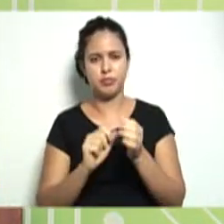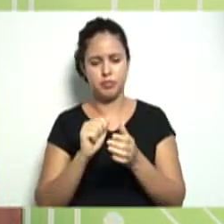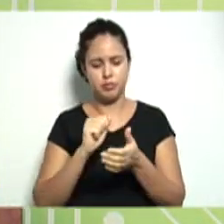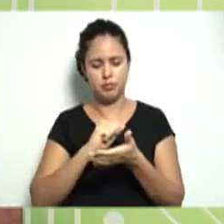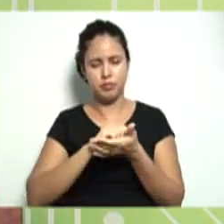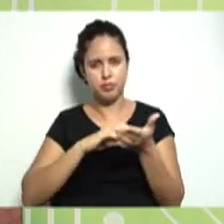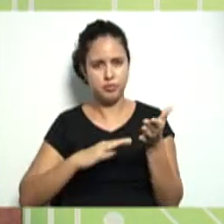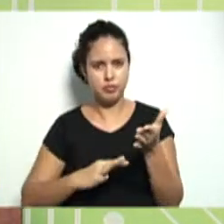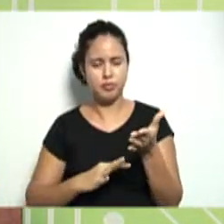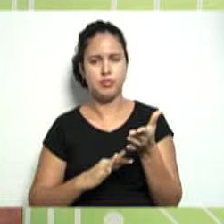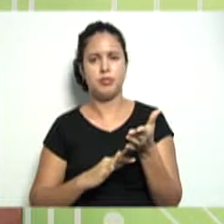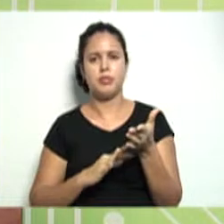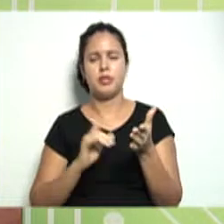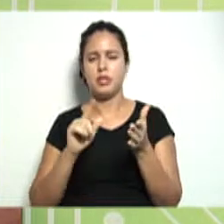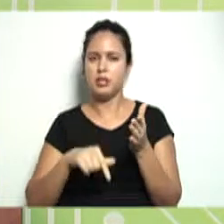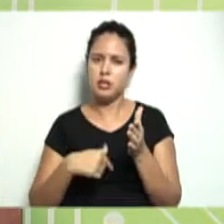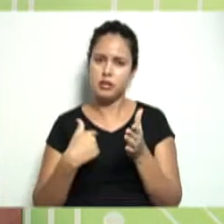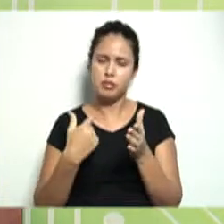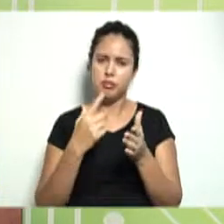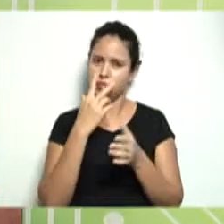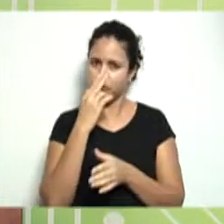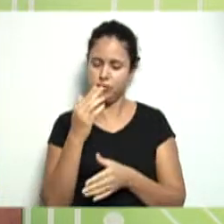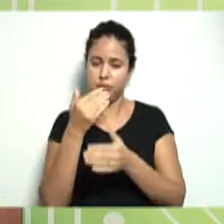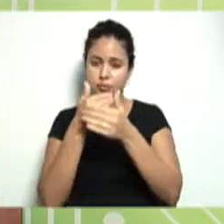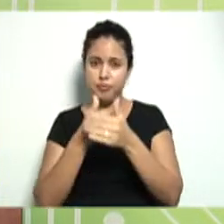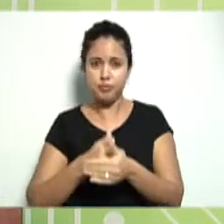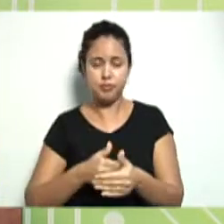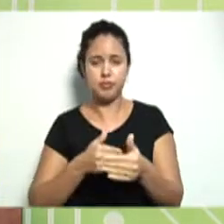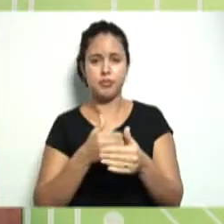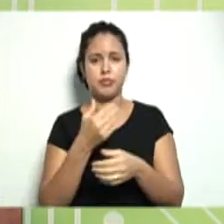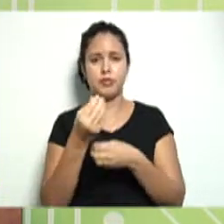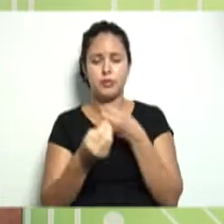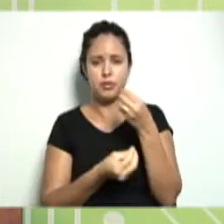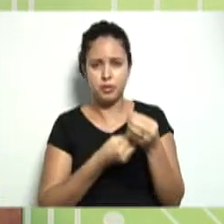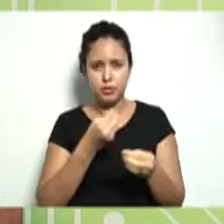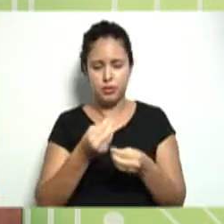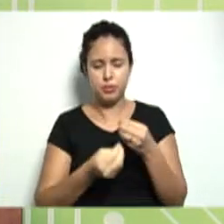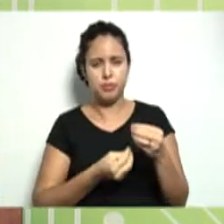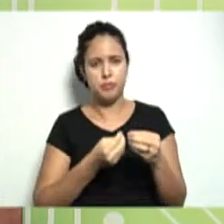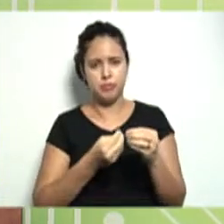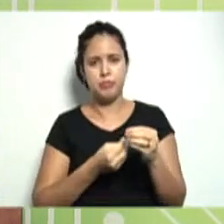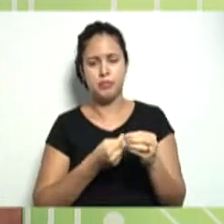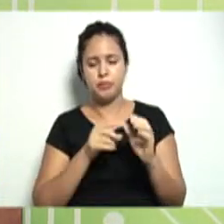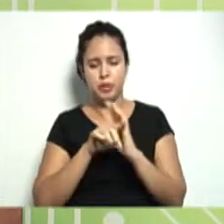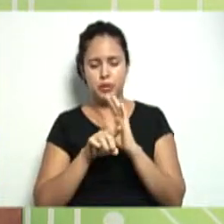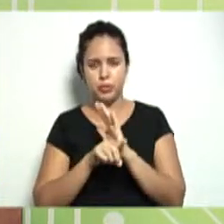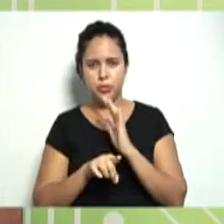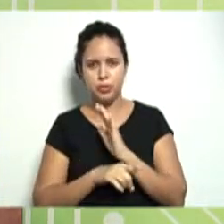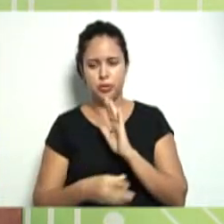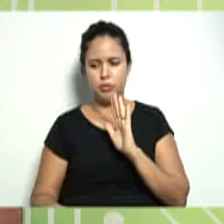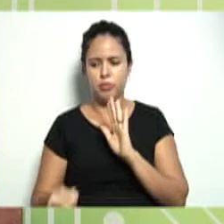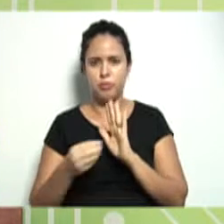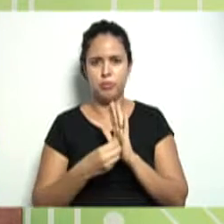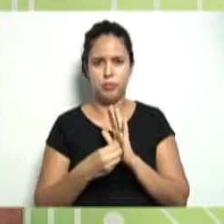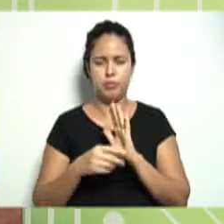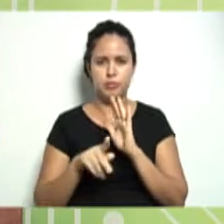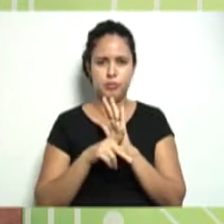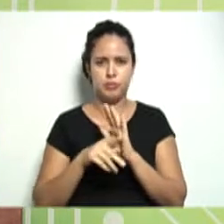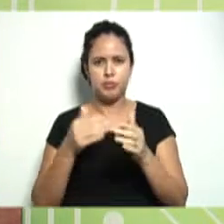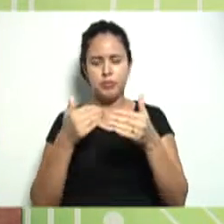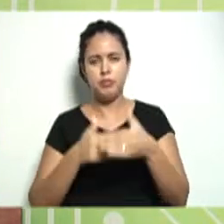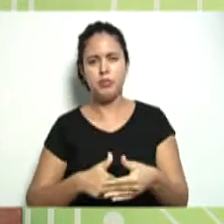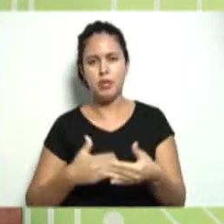exercícios são uma prévia da nossa prova, da forma como as questões vão aparecer nas provas de vocês.